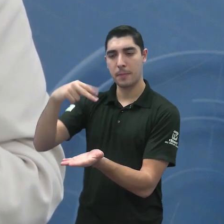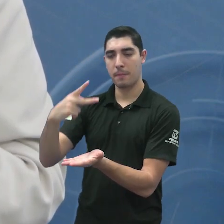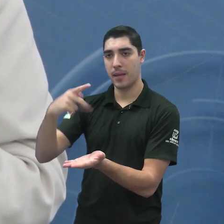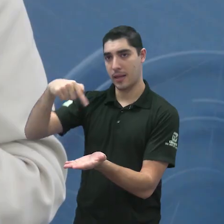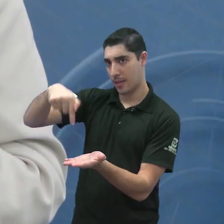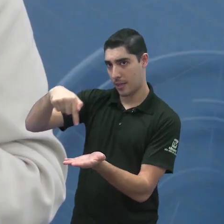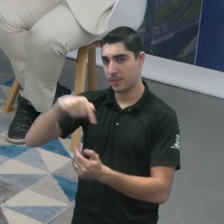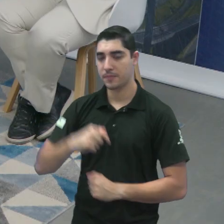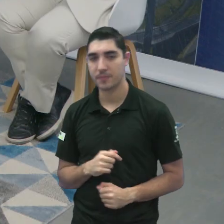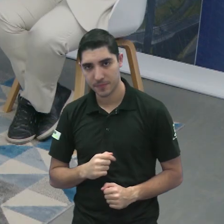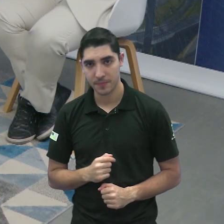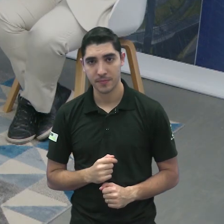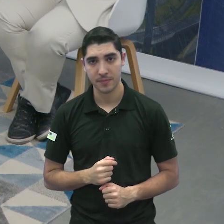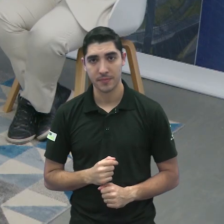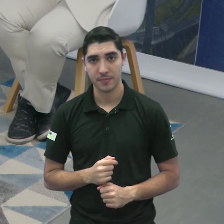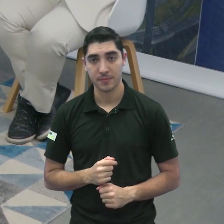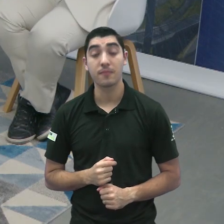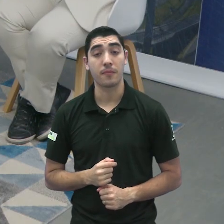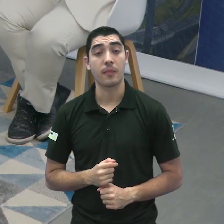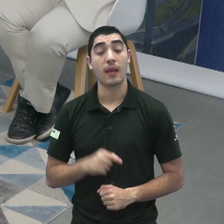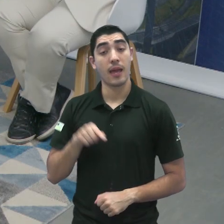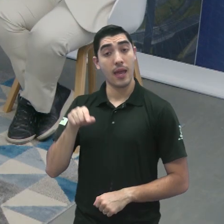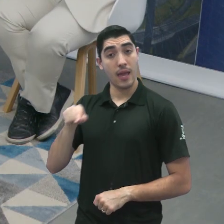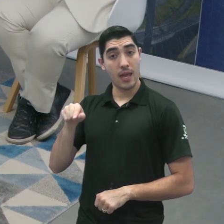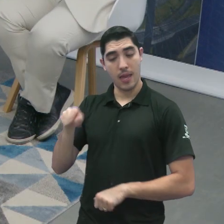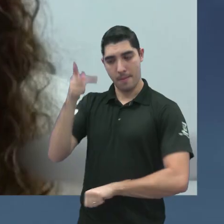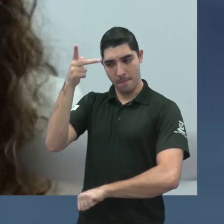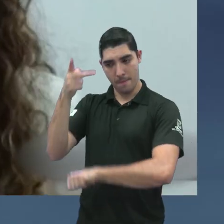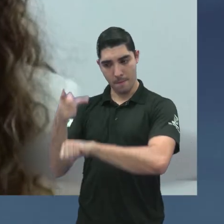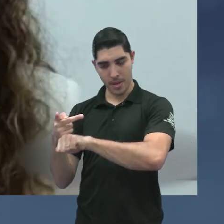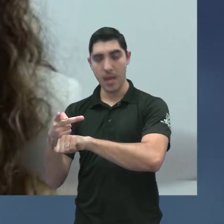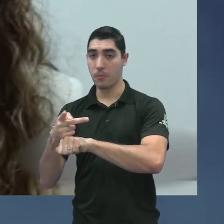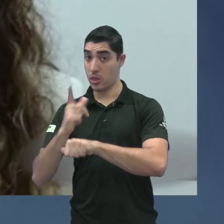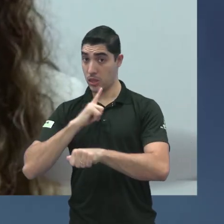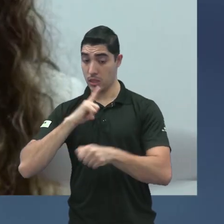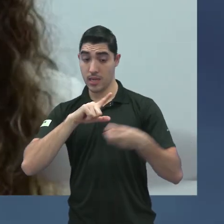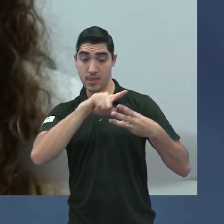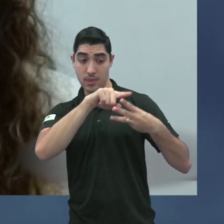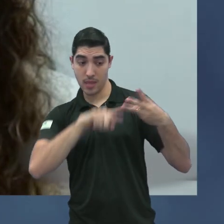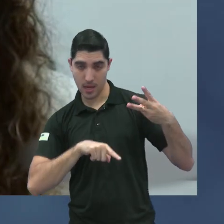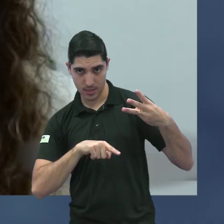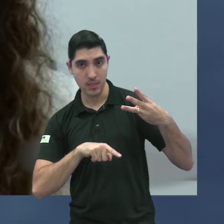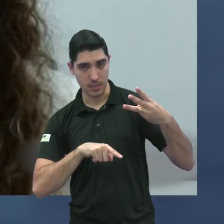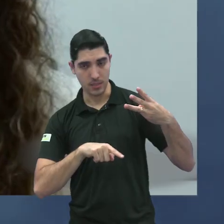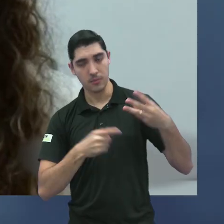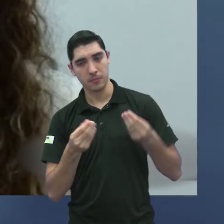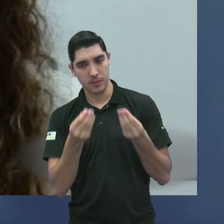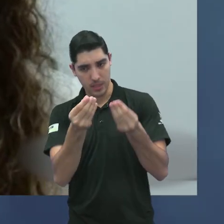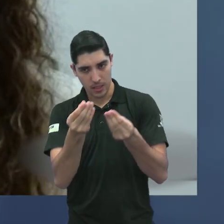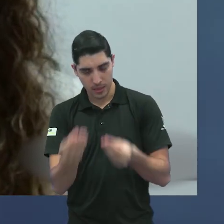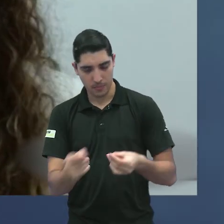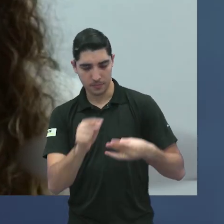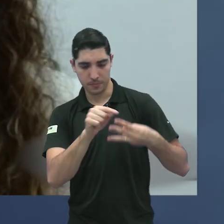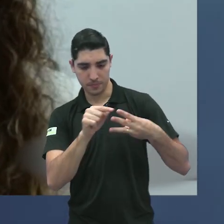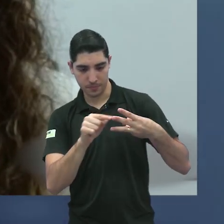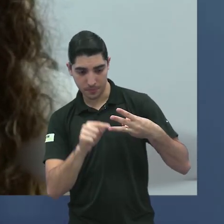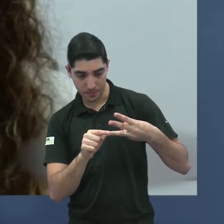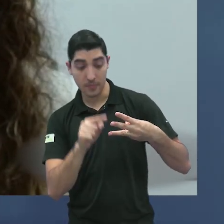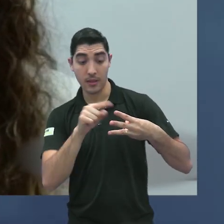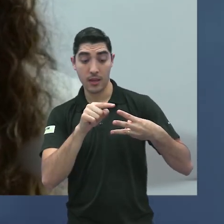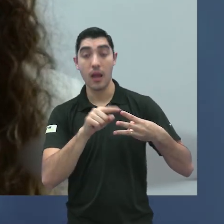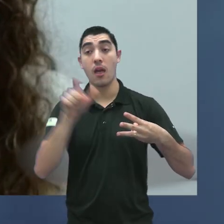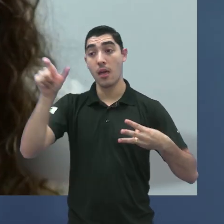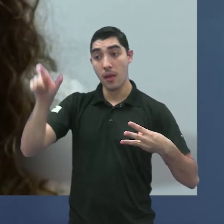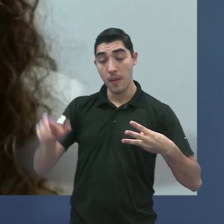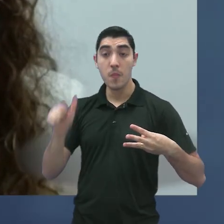Confira. O prêmio funciona assim, são 3 faixas, né? Uma faixa que é para pesquisadoras,